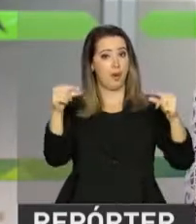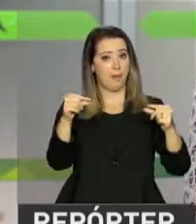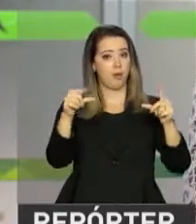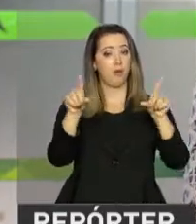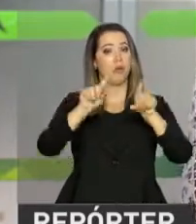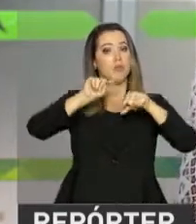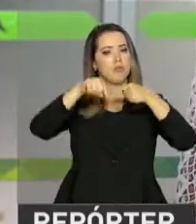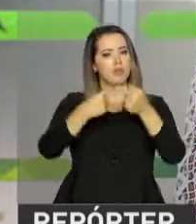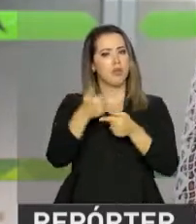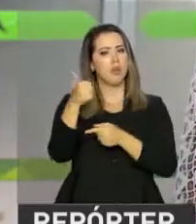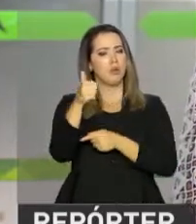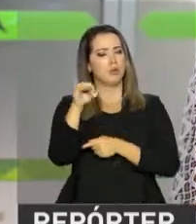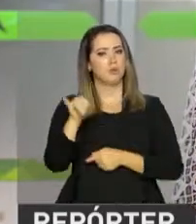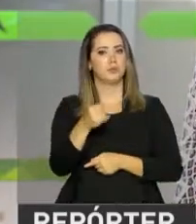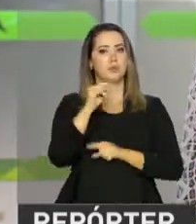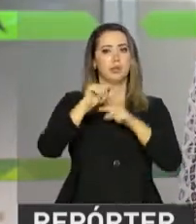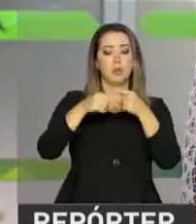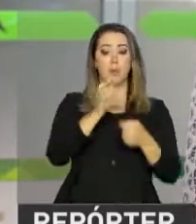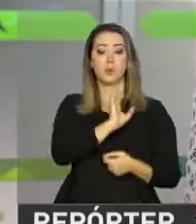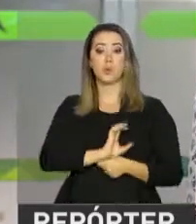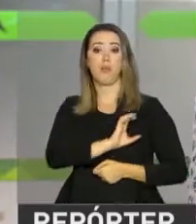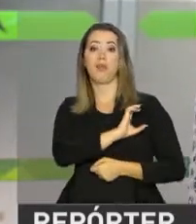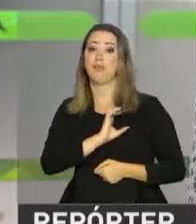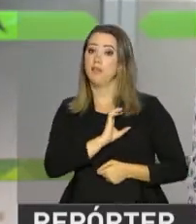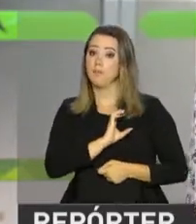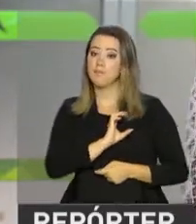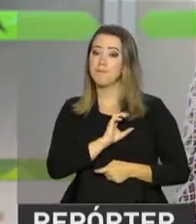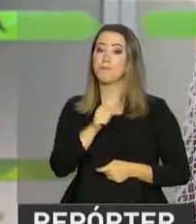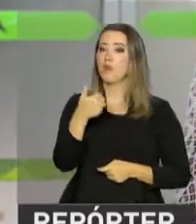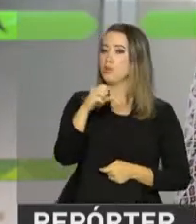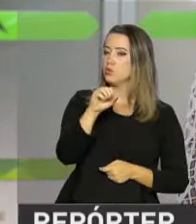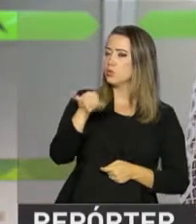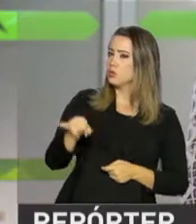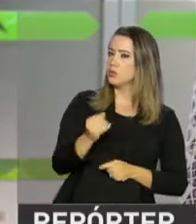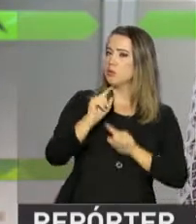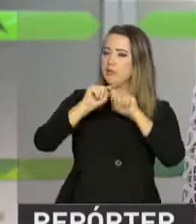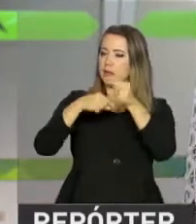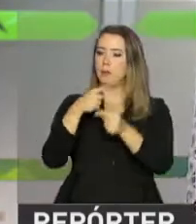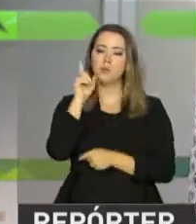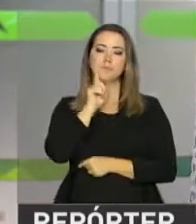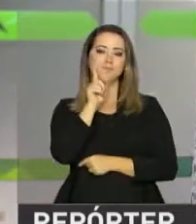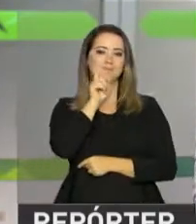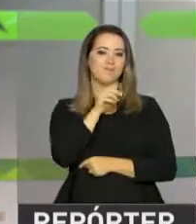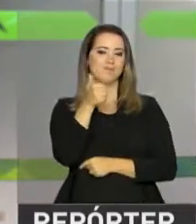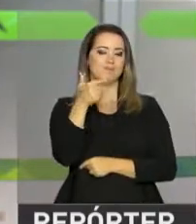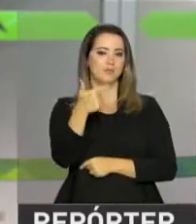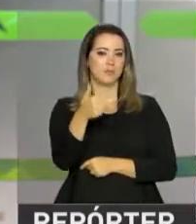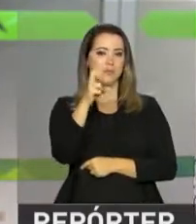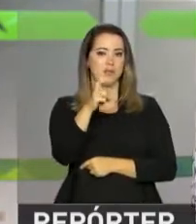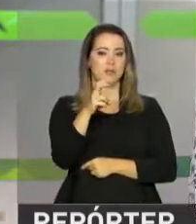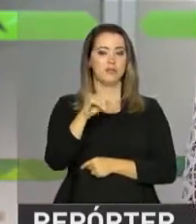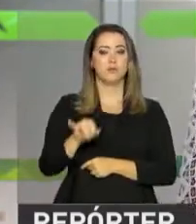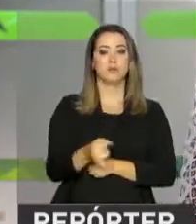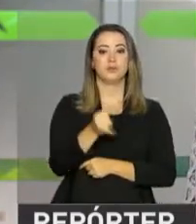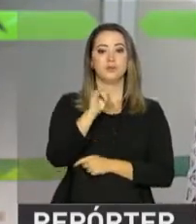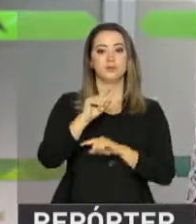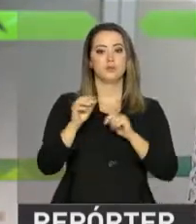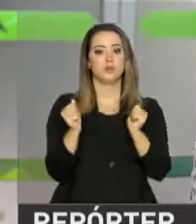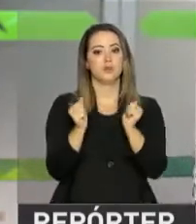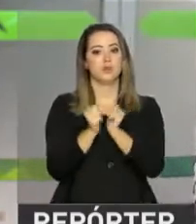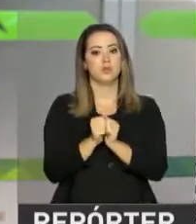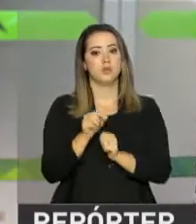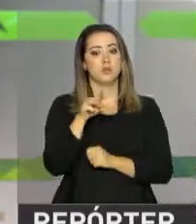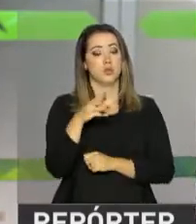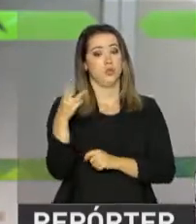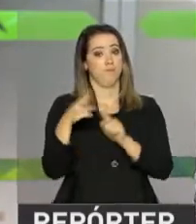de janeiro seguido pelo canadá no dia 18 e pelos estados unidos em 25 de janeiro juntos